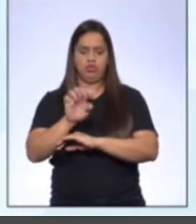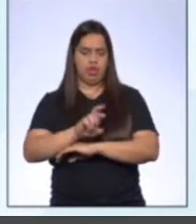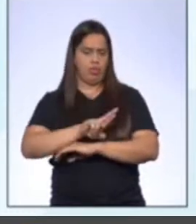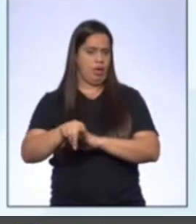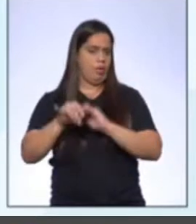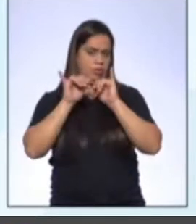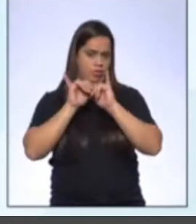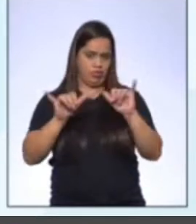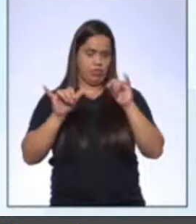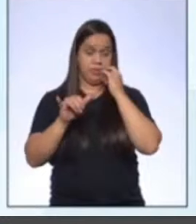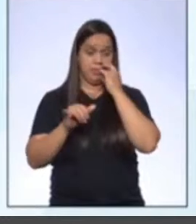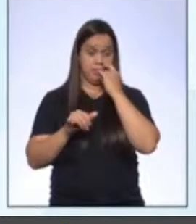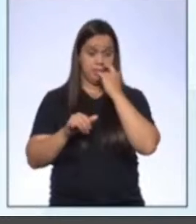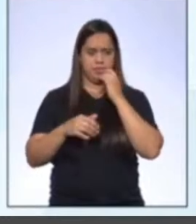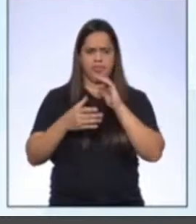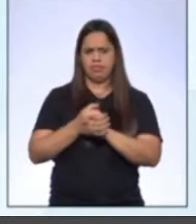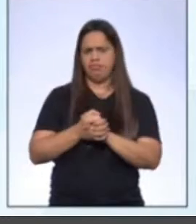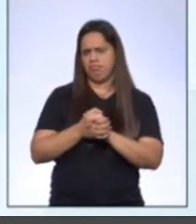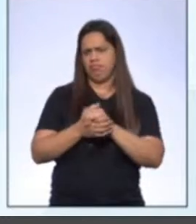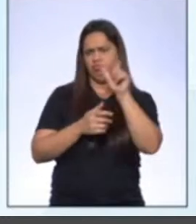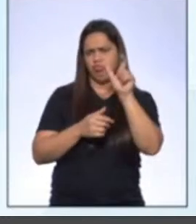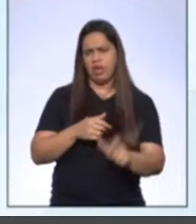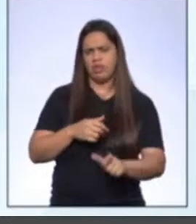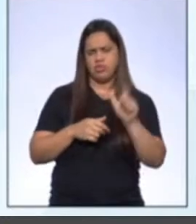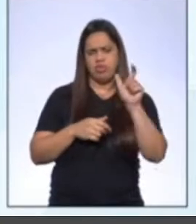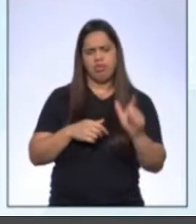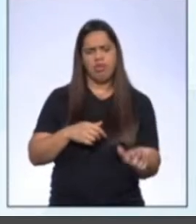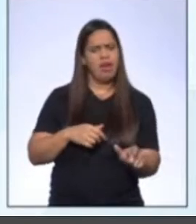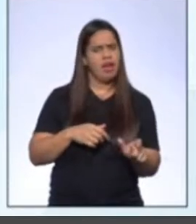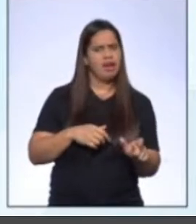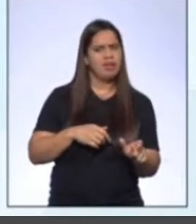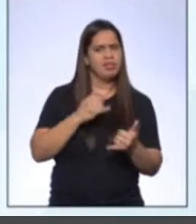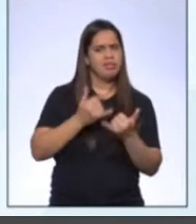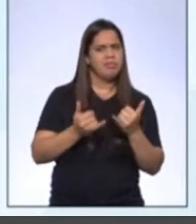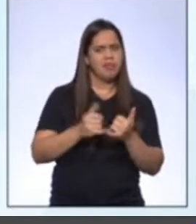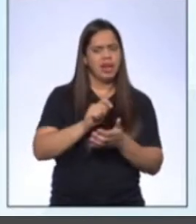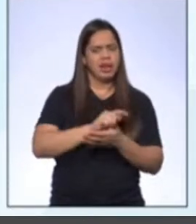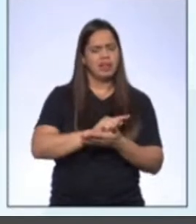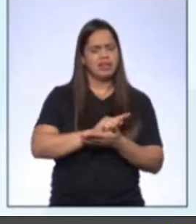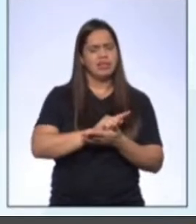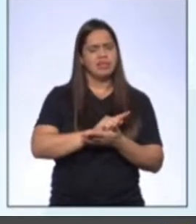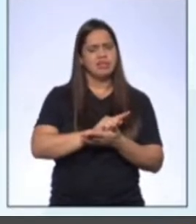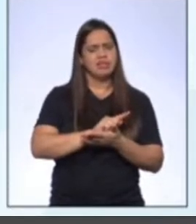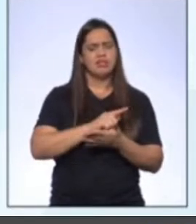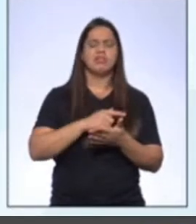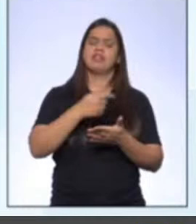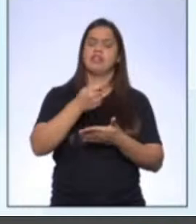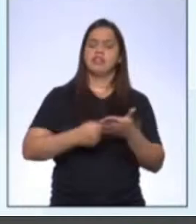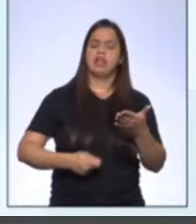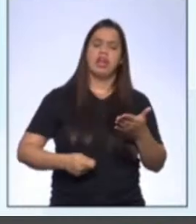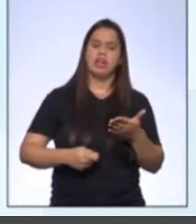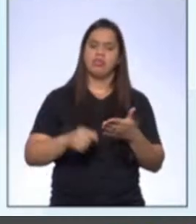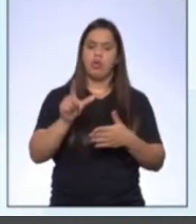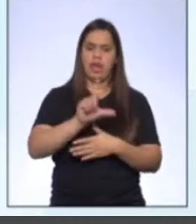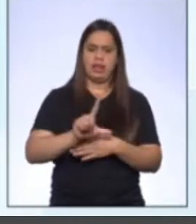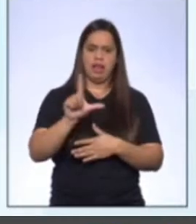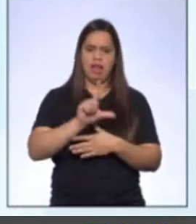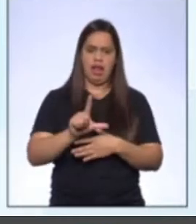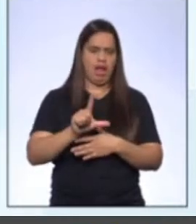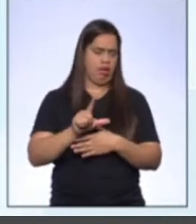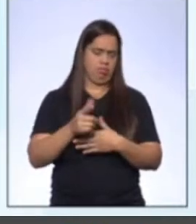personagens... Bom, personagens têm mais cara de texto literário, né? Texto da literatura em